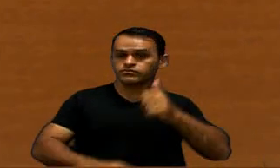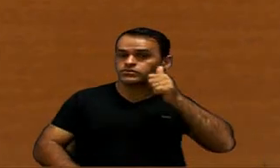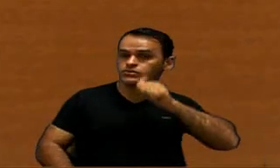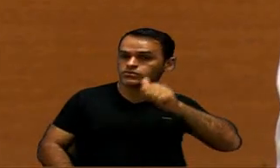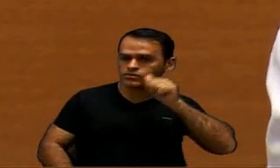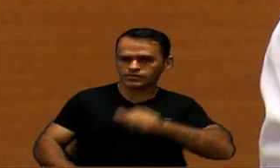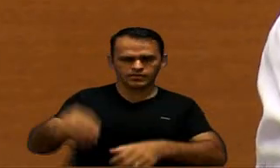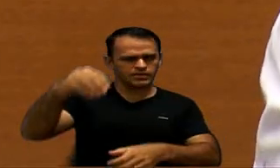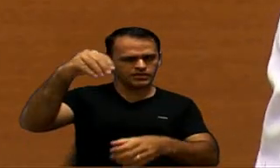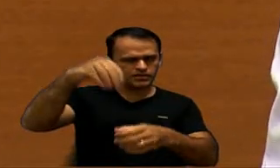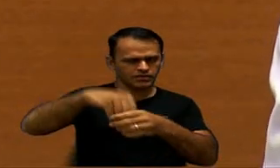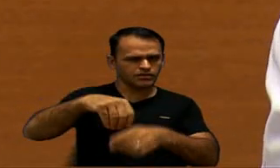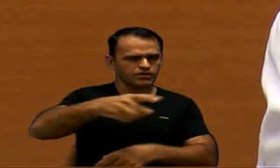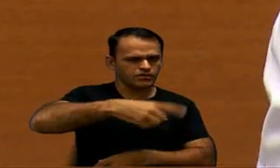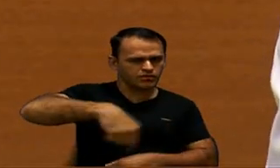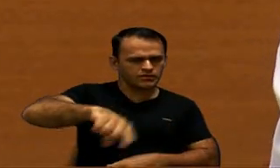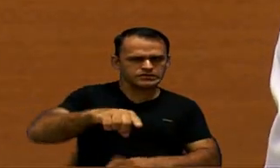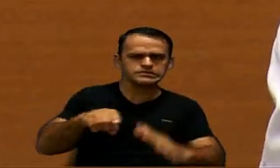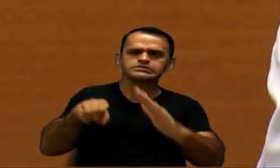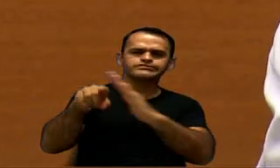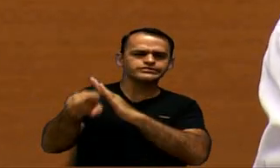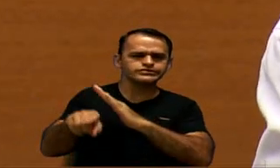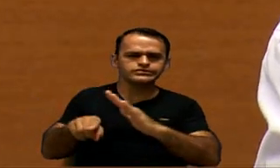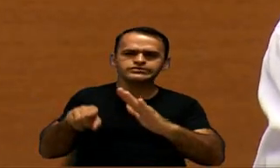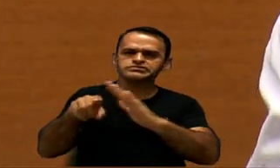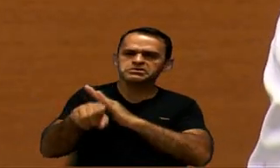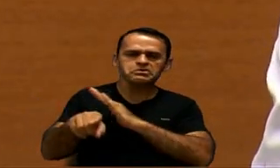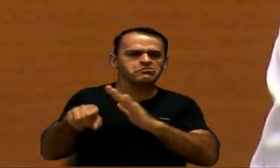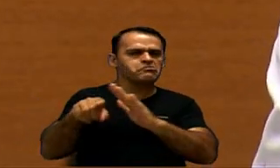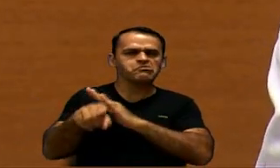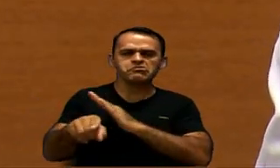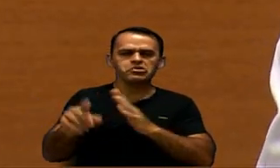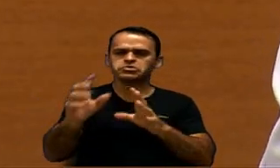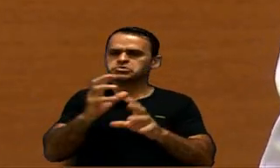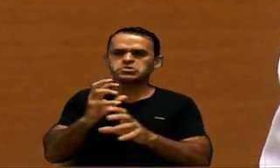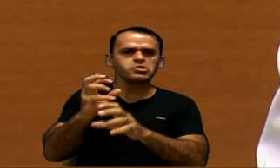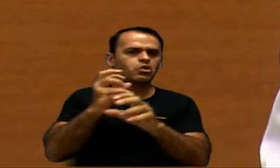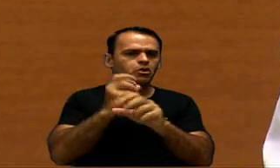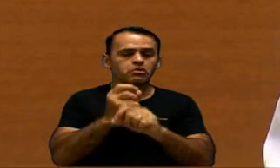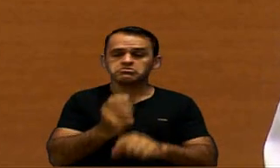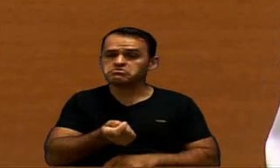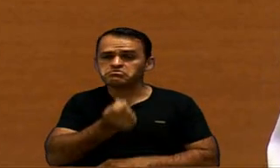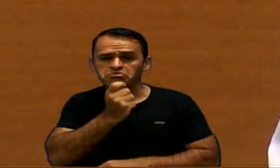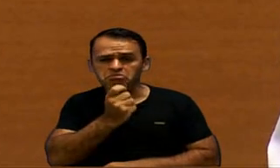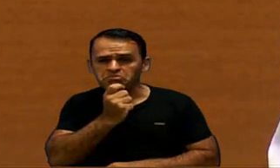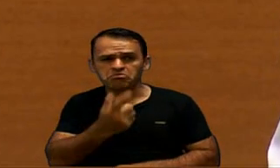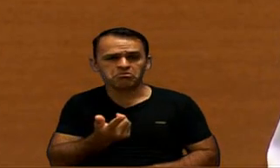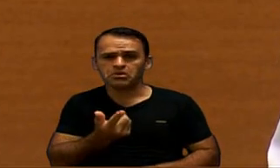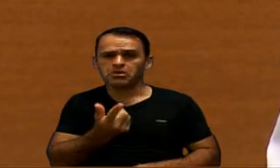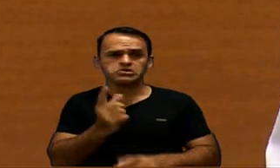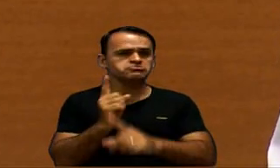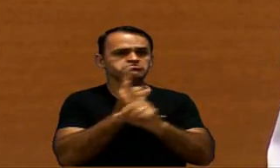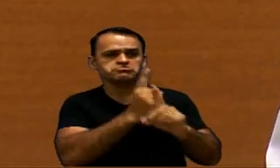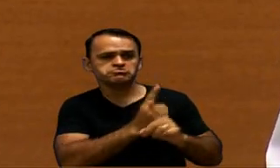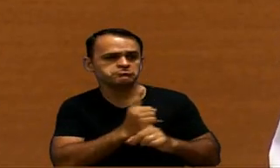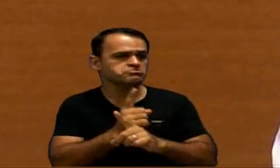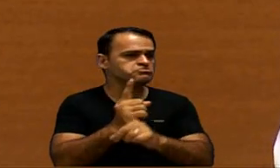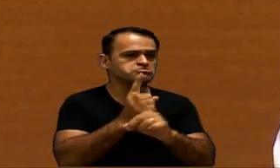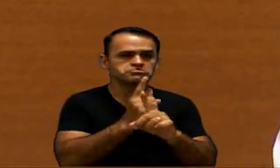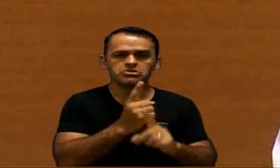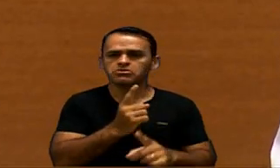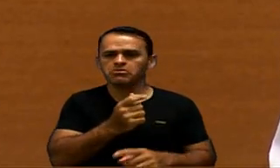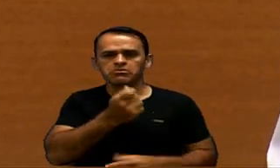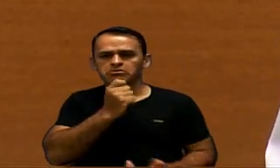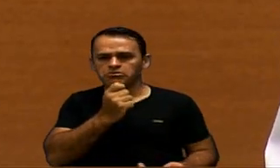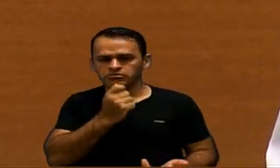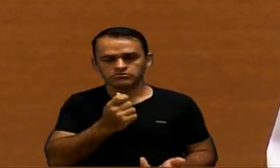nós perguntamos e ainda não se há dados, pesquisas que façam esse recorte. E para nós é muito